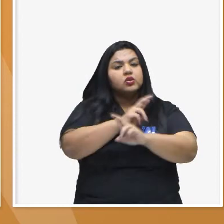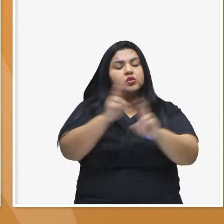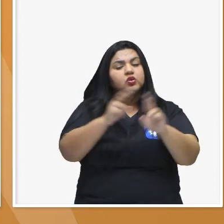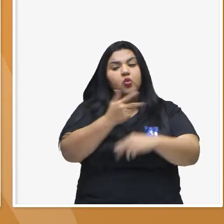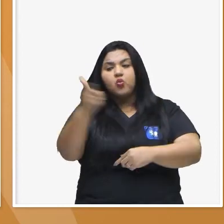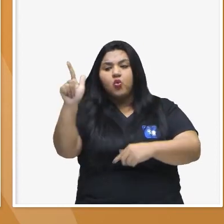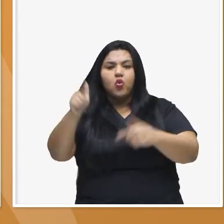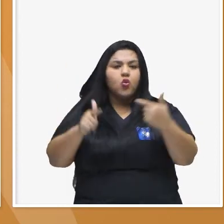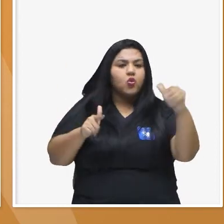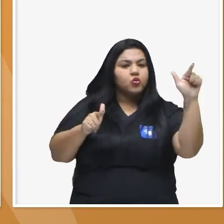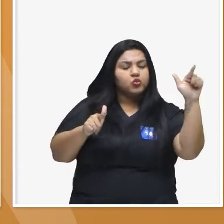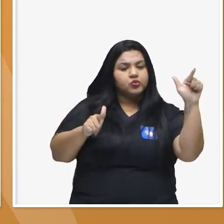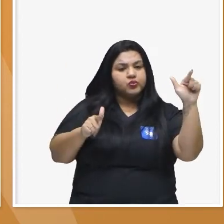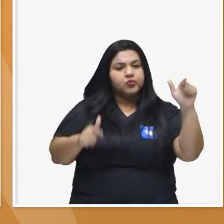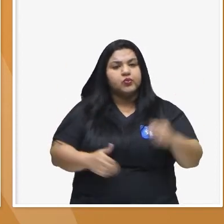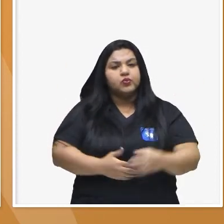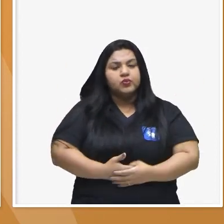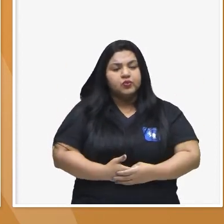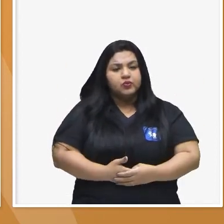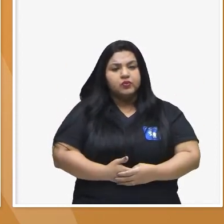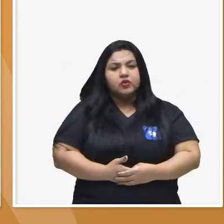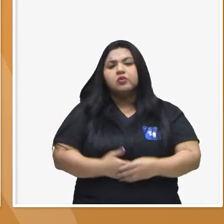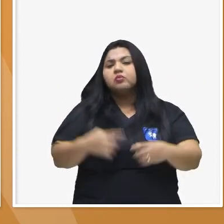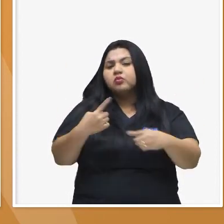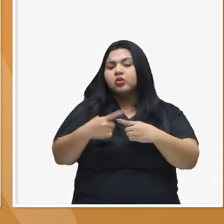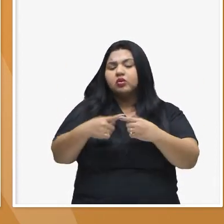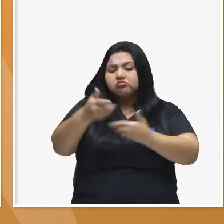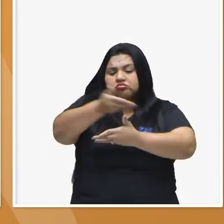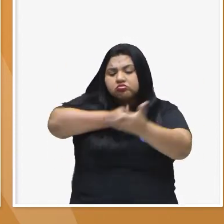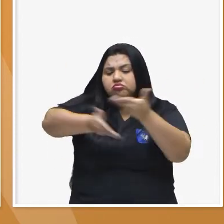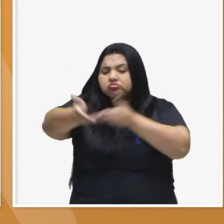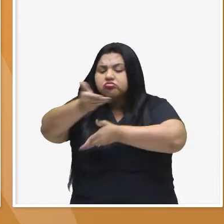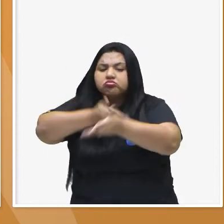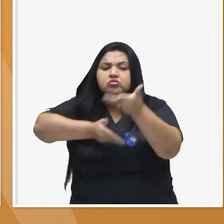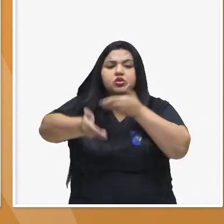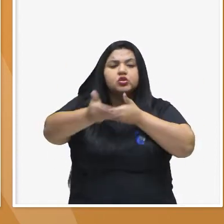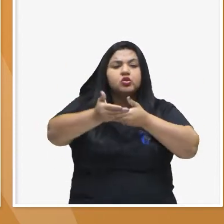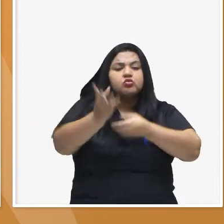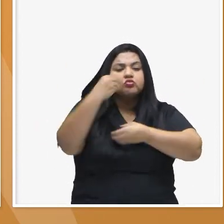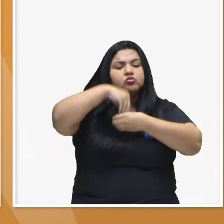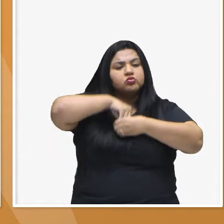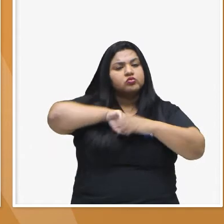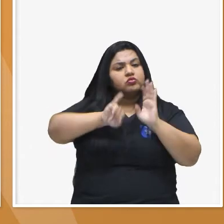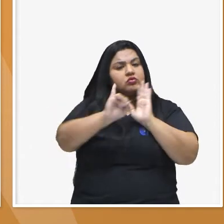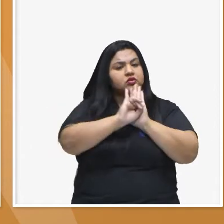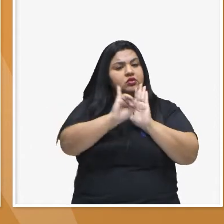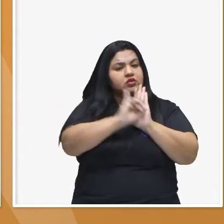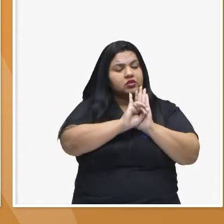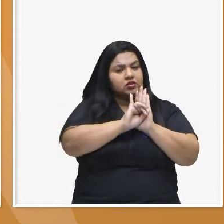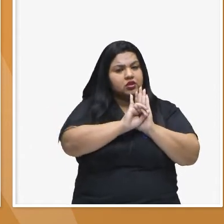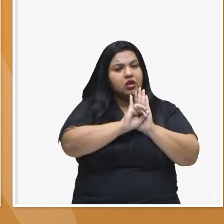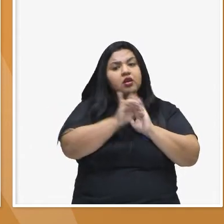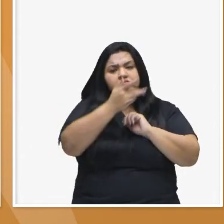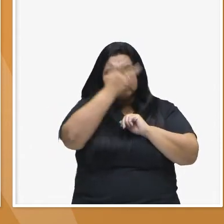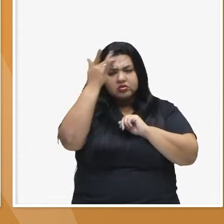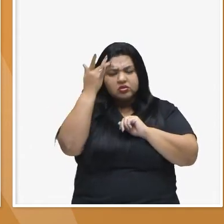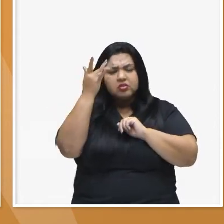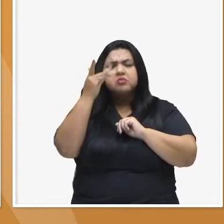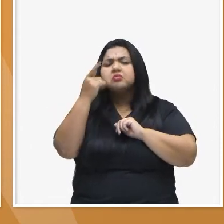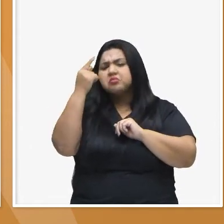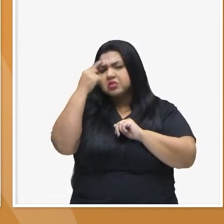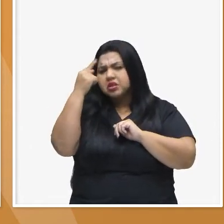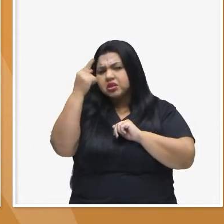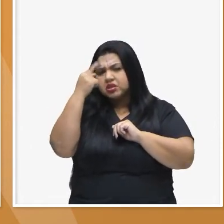outros, porque é na relação com o outro que eu construo a minha identidade, As pessoas pensam que a vida é